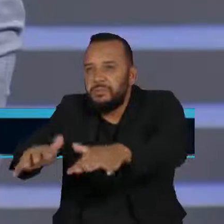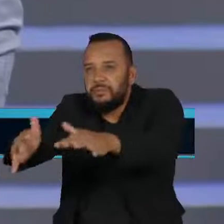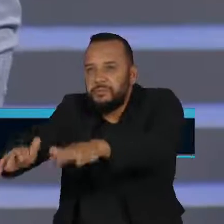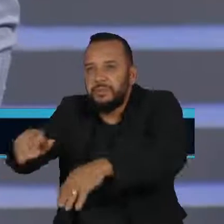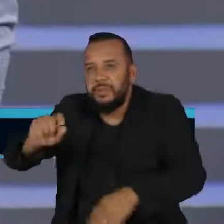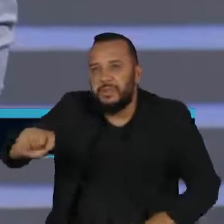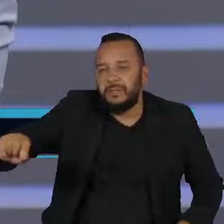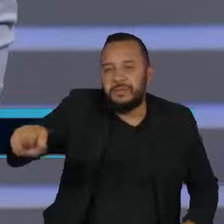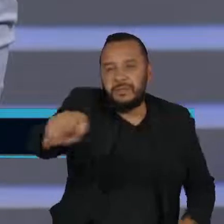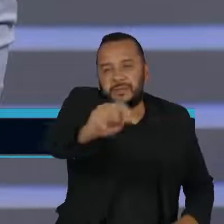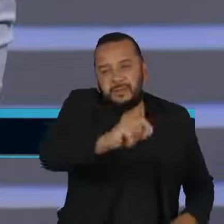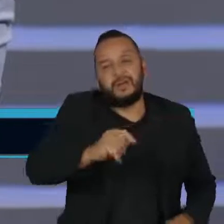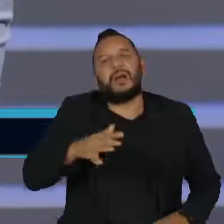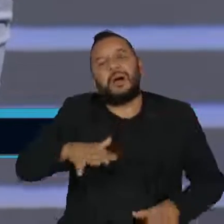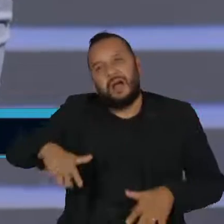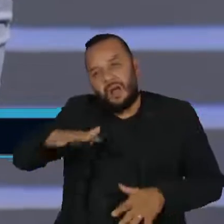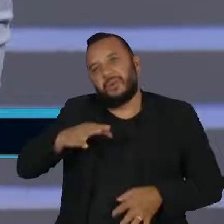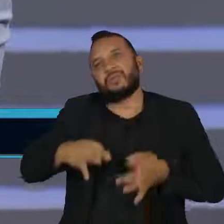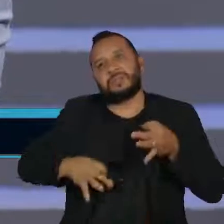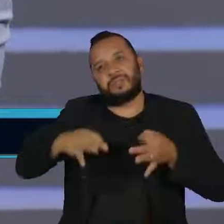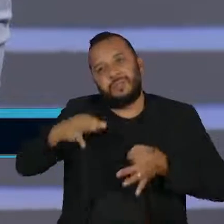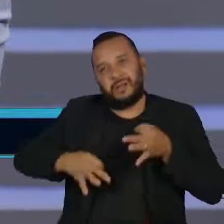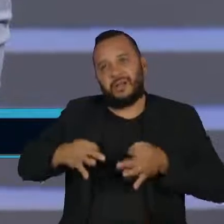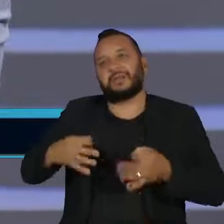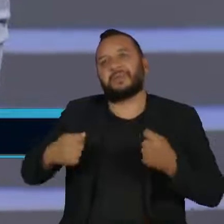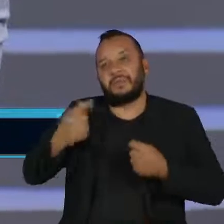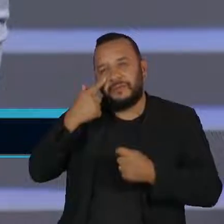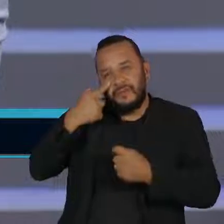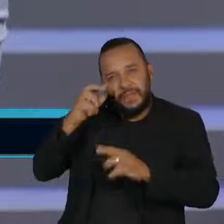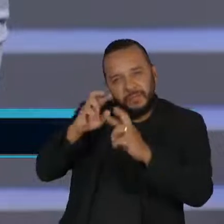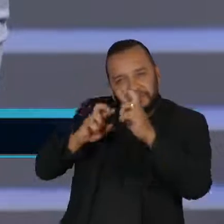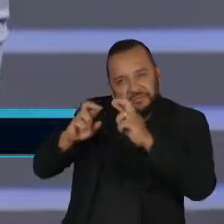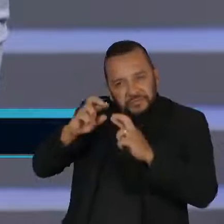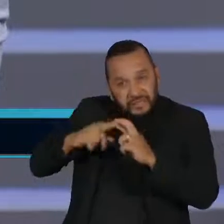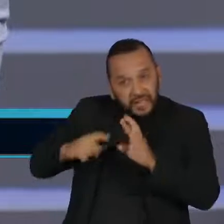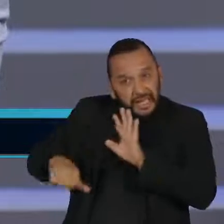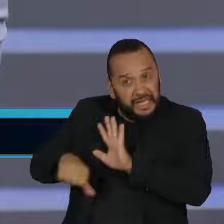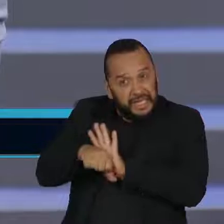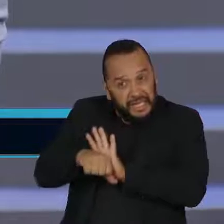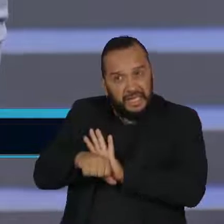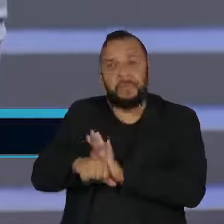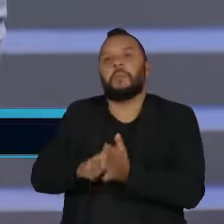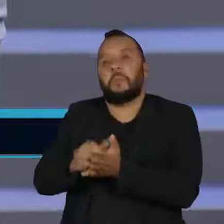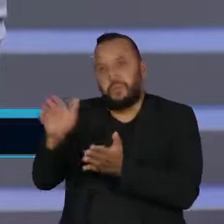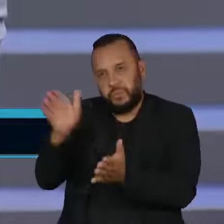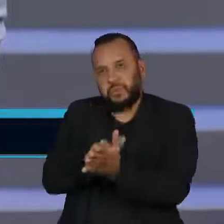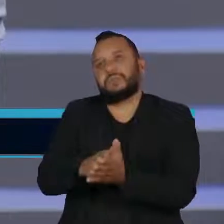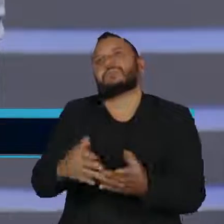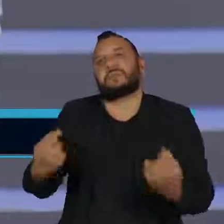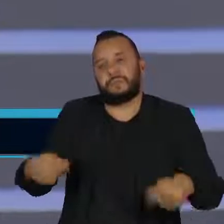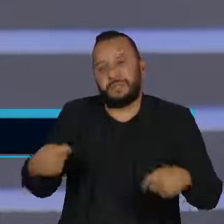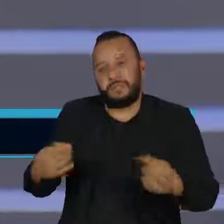função fundamental, que é verificar aonde há crime e punir esse crime exemplarmente. Só assim o mercado fica melhor.